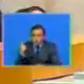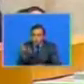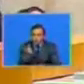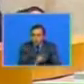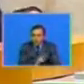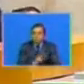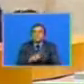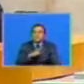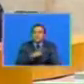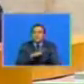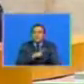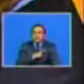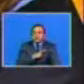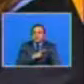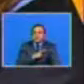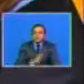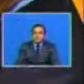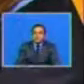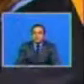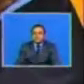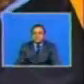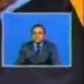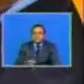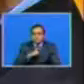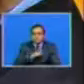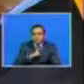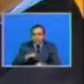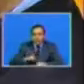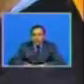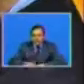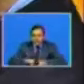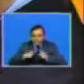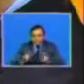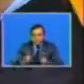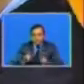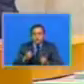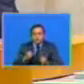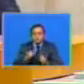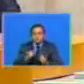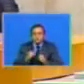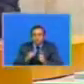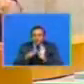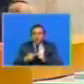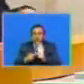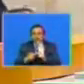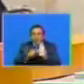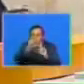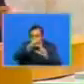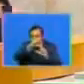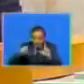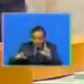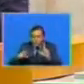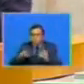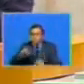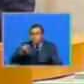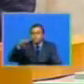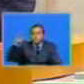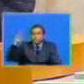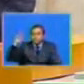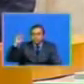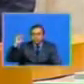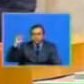nós só devemos ter a força e a agressão ao argumento,